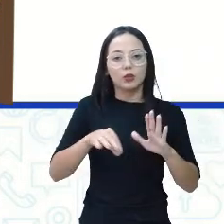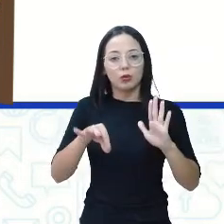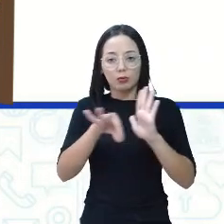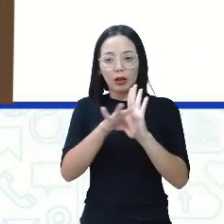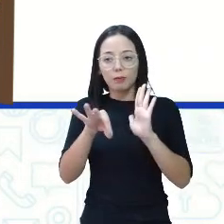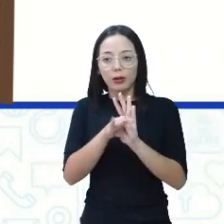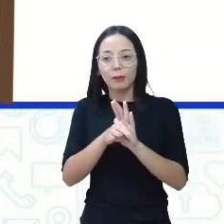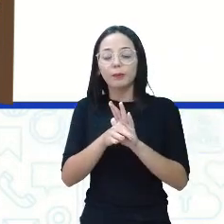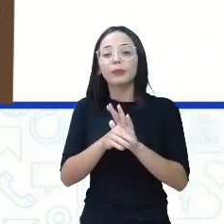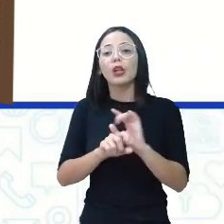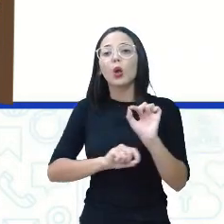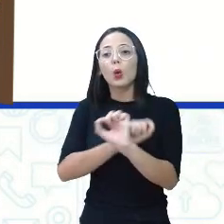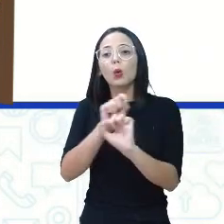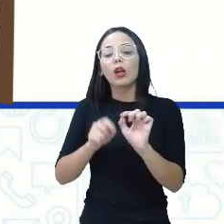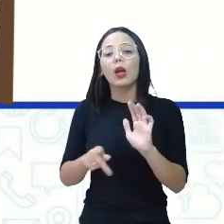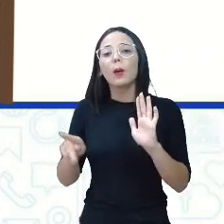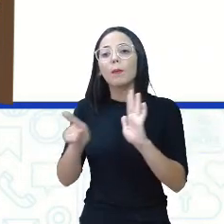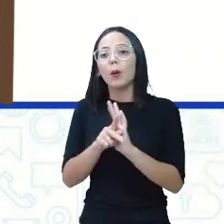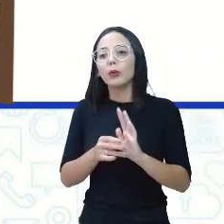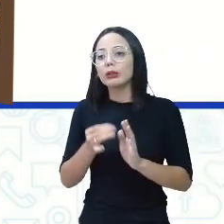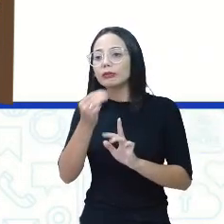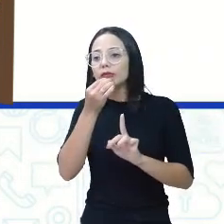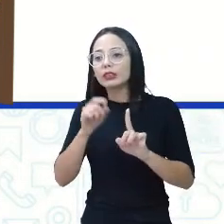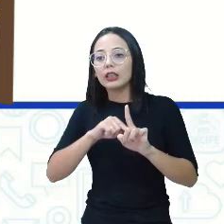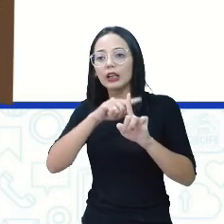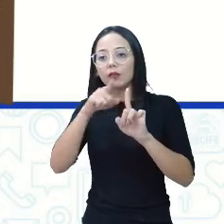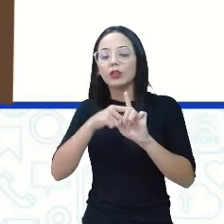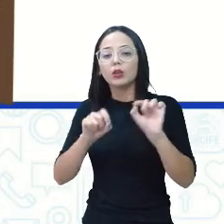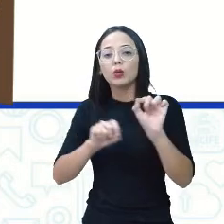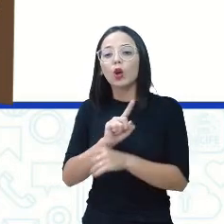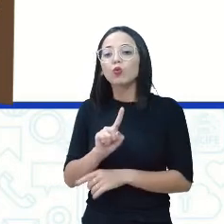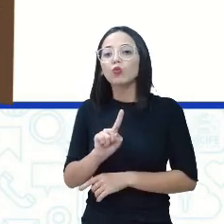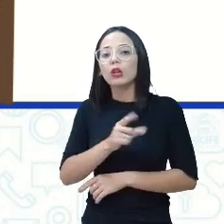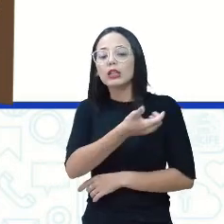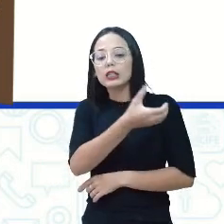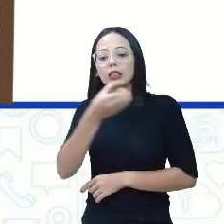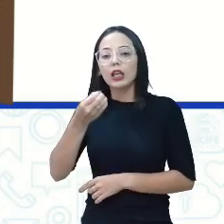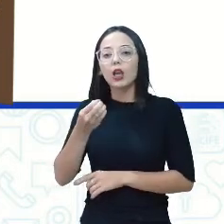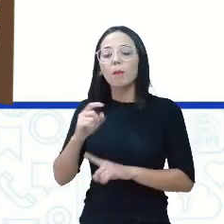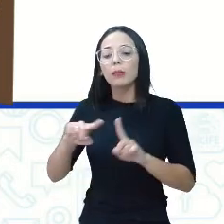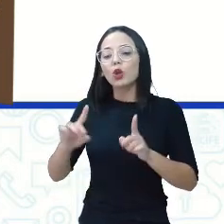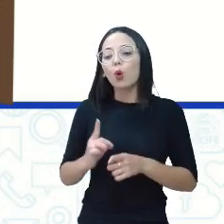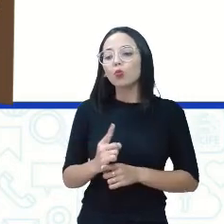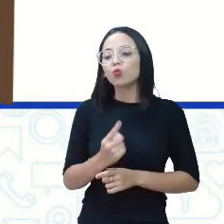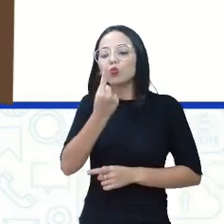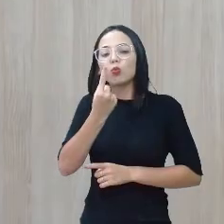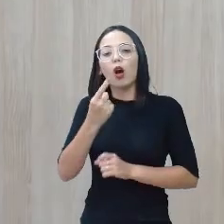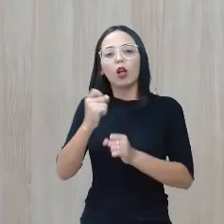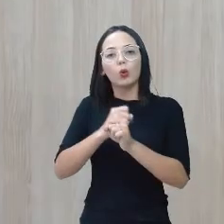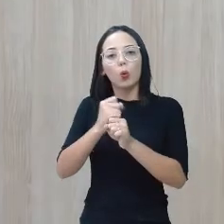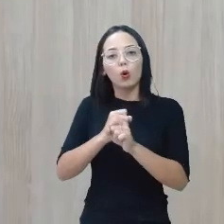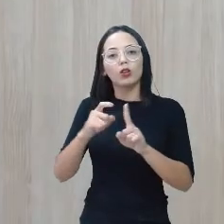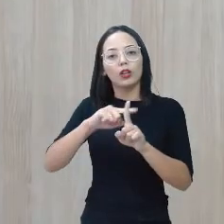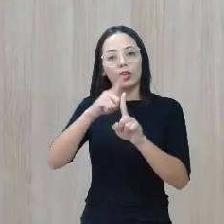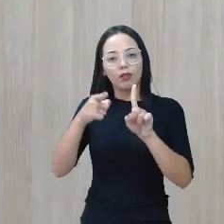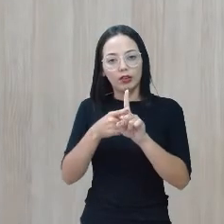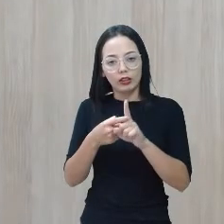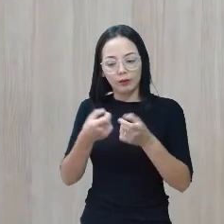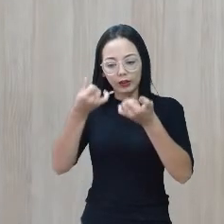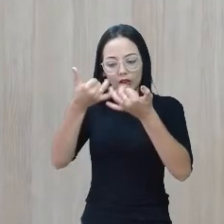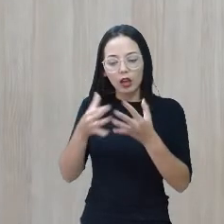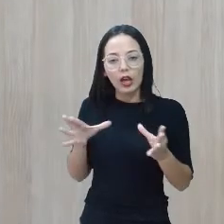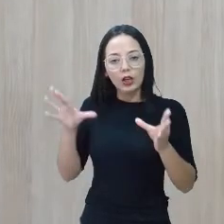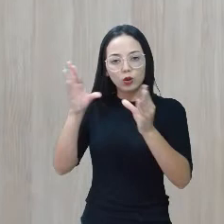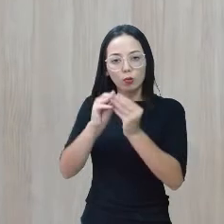as taxas de gravidez sejam inferiores a 1 em 100 mulheres por ano. Então, exemplificando,